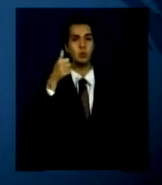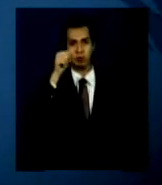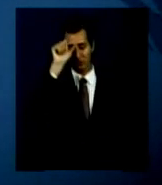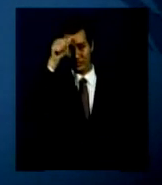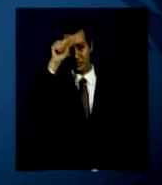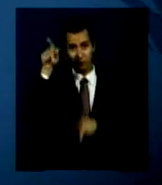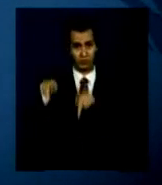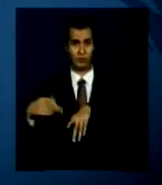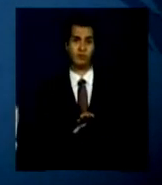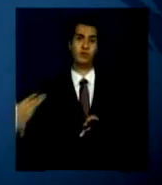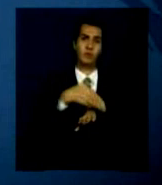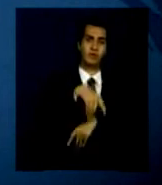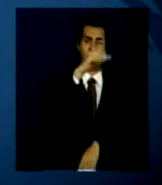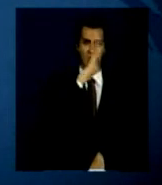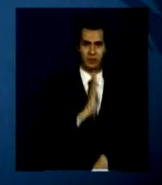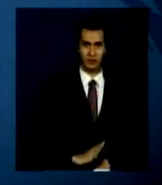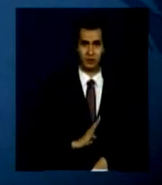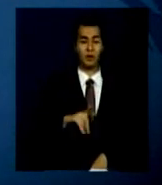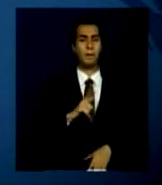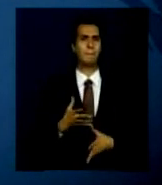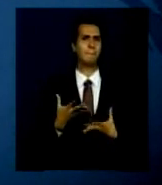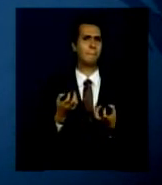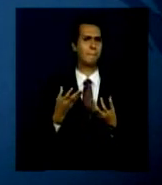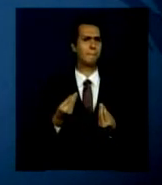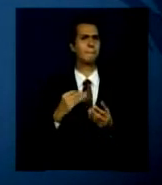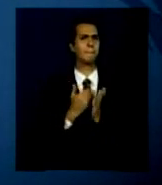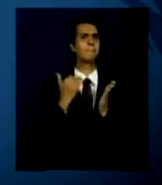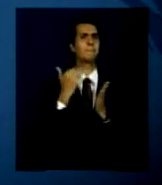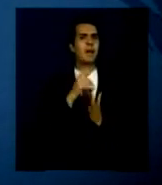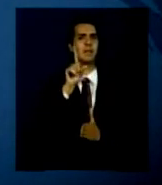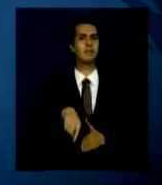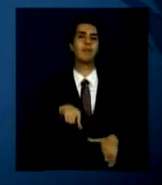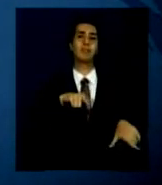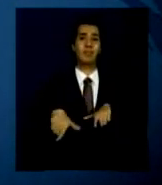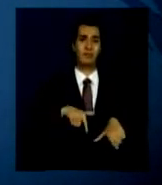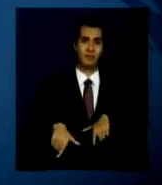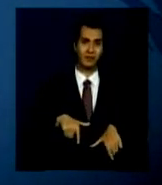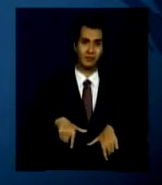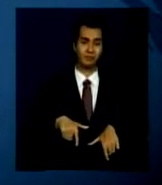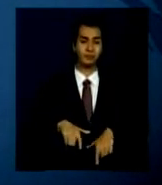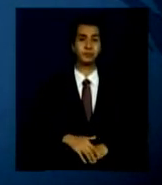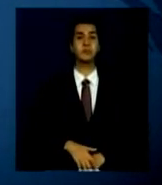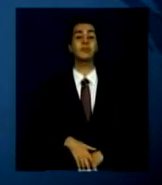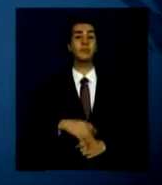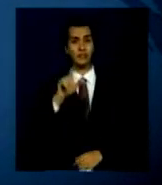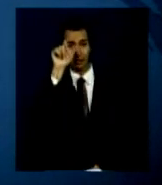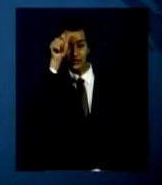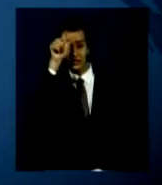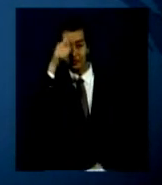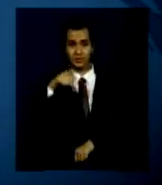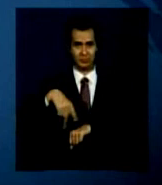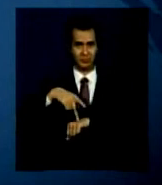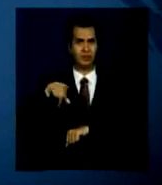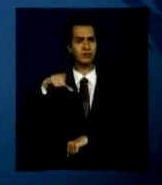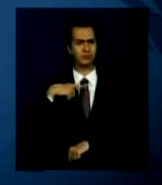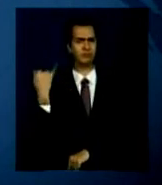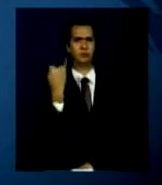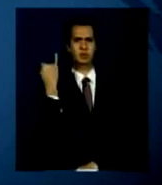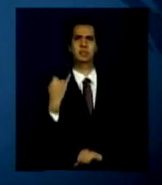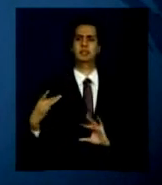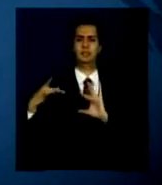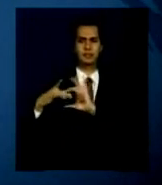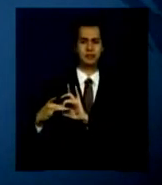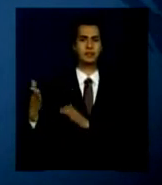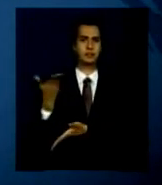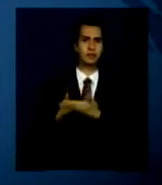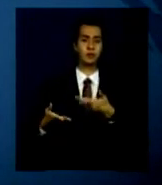negócios ou por motivo de trabalho Gastão Vieira disse que a Índia é um parceiro estratégico e essa aproximação pode começar com a criação de